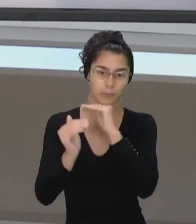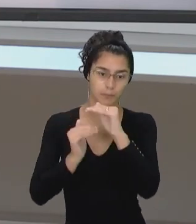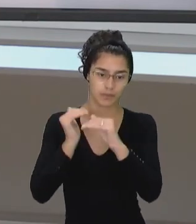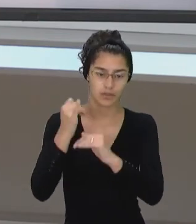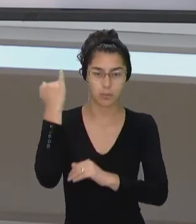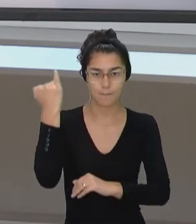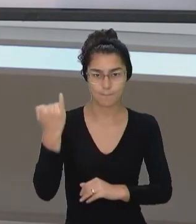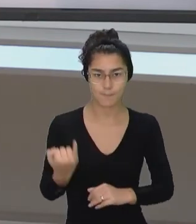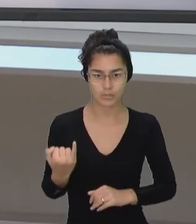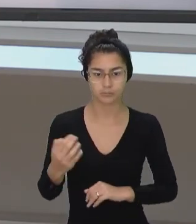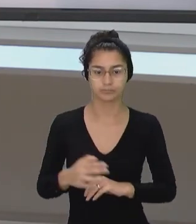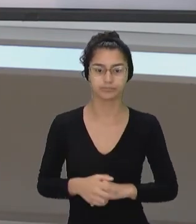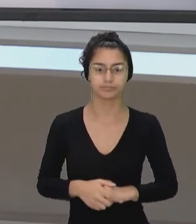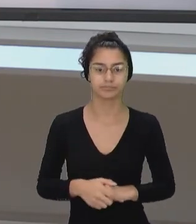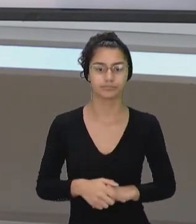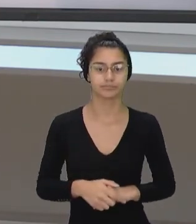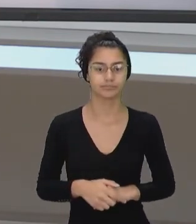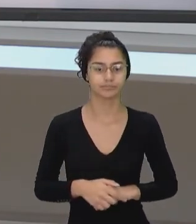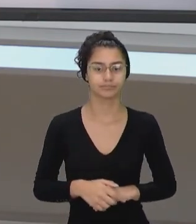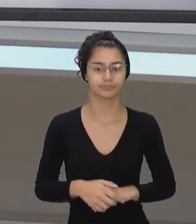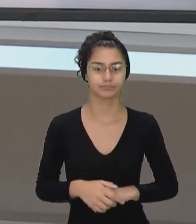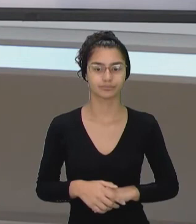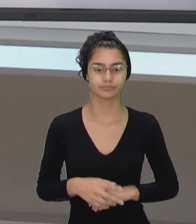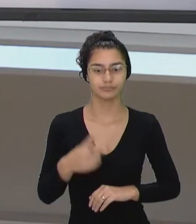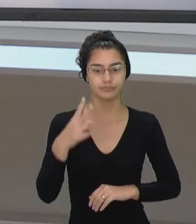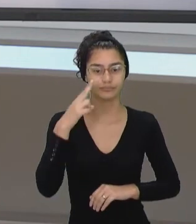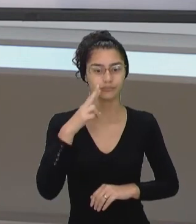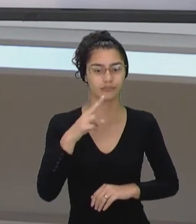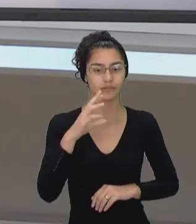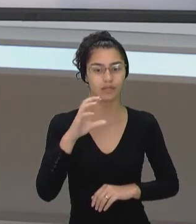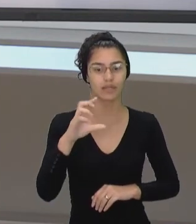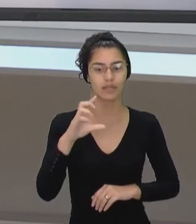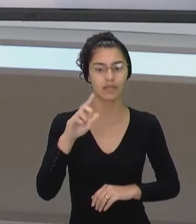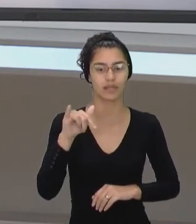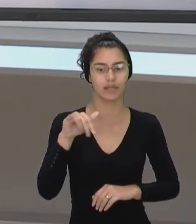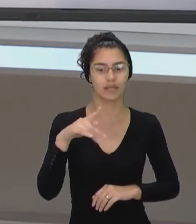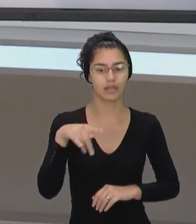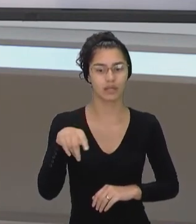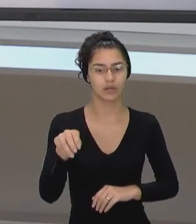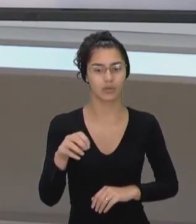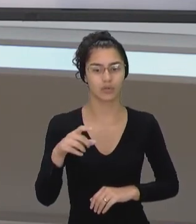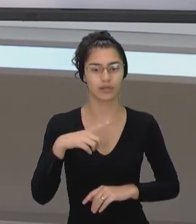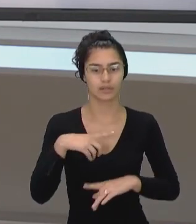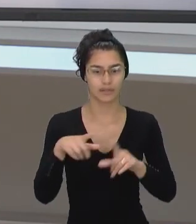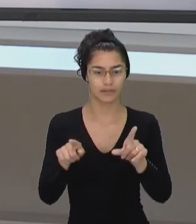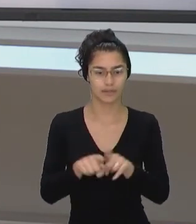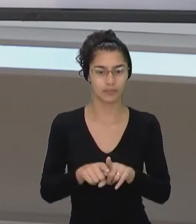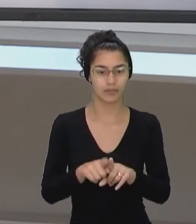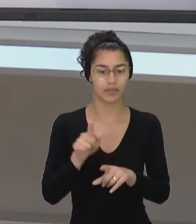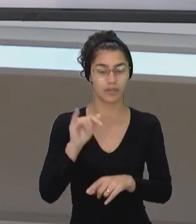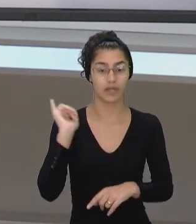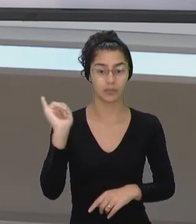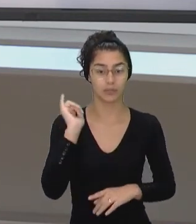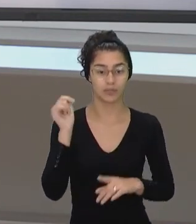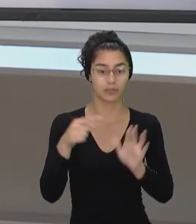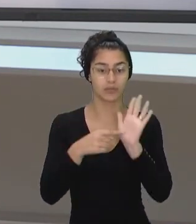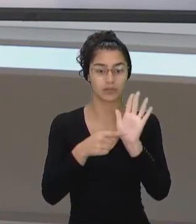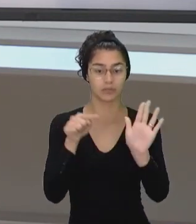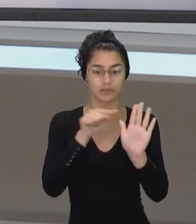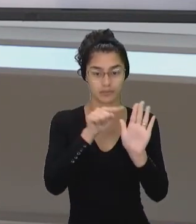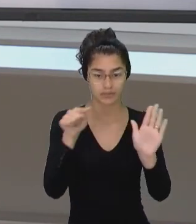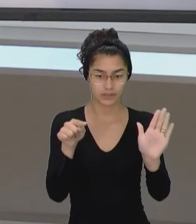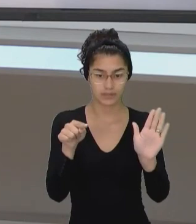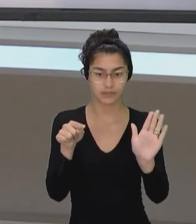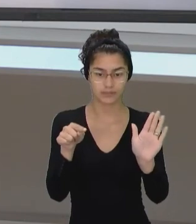de desnutrição. E aí, a gente entra no quadro clínico da desnutrição, que é algo importante que eu gostaria de mostrar